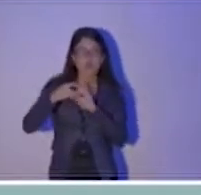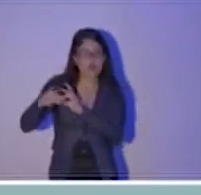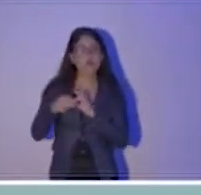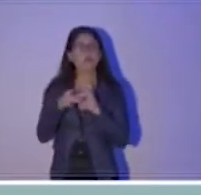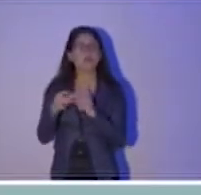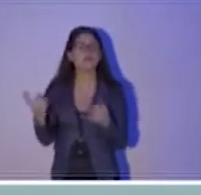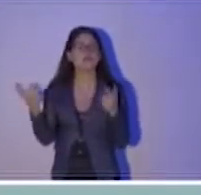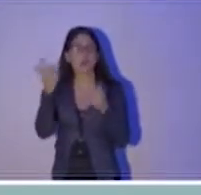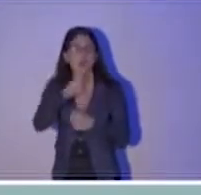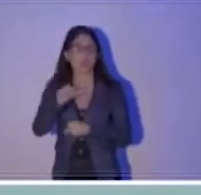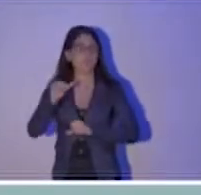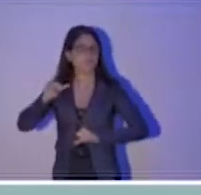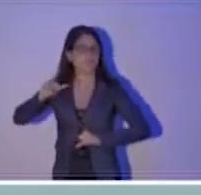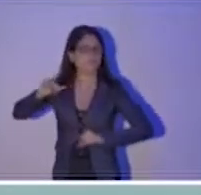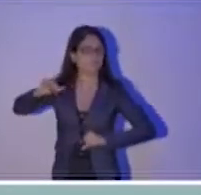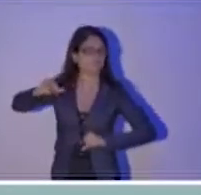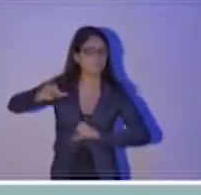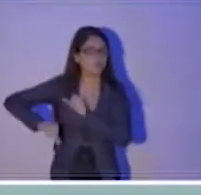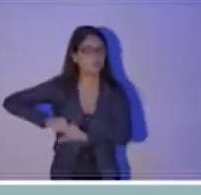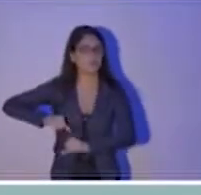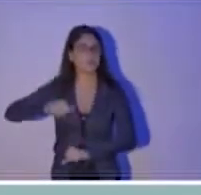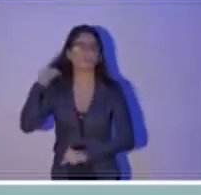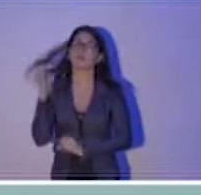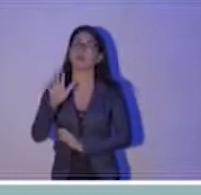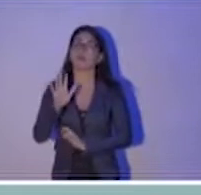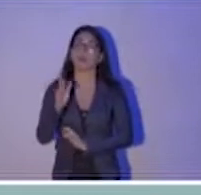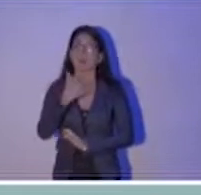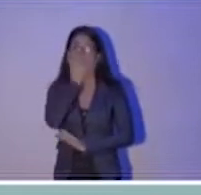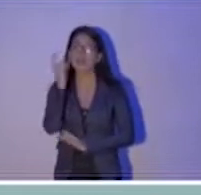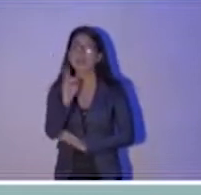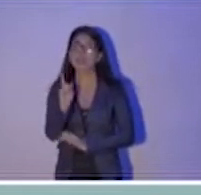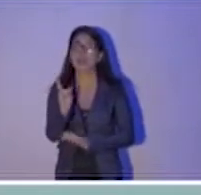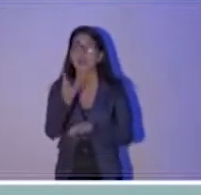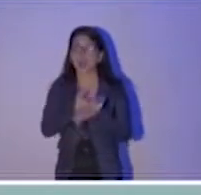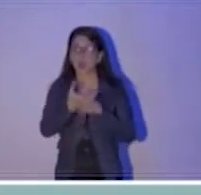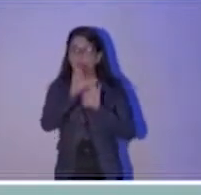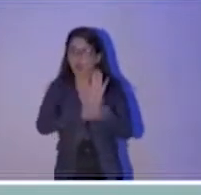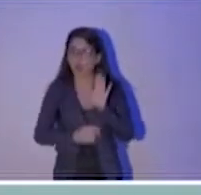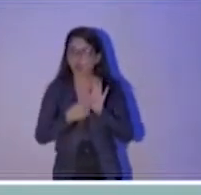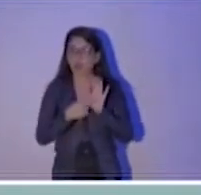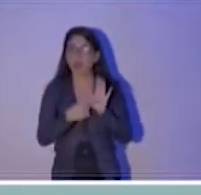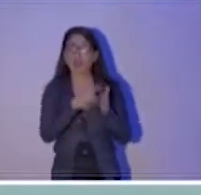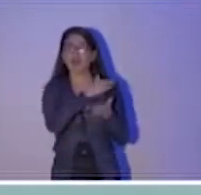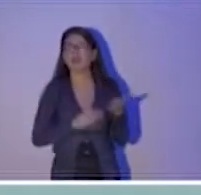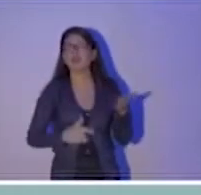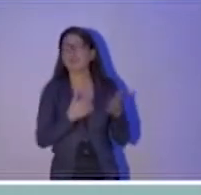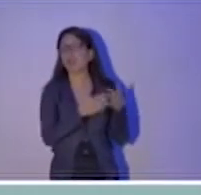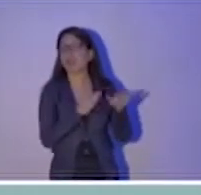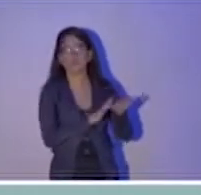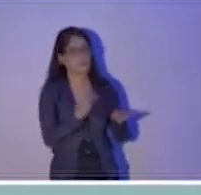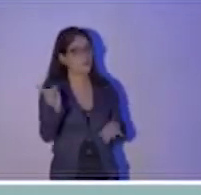que é importante é nós nunca esquecermos que os currículos não são qualquer documento, que os materiais didáticos não